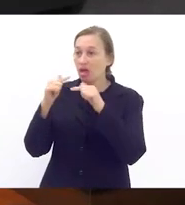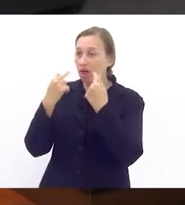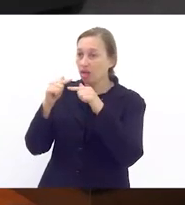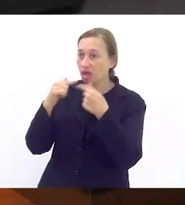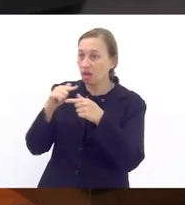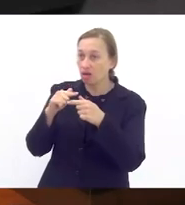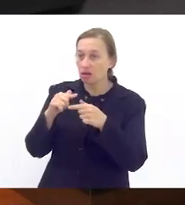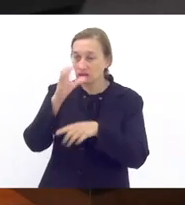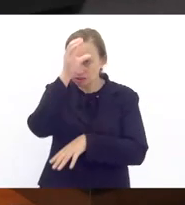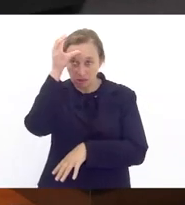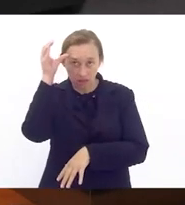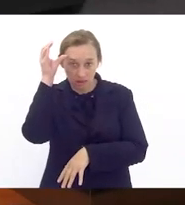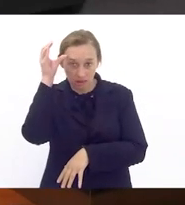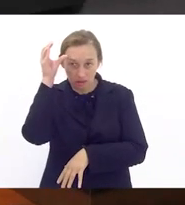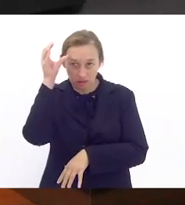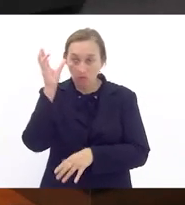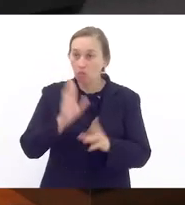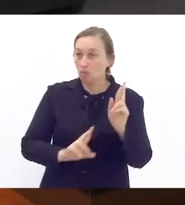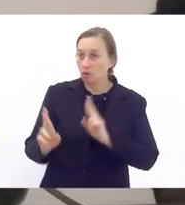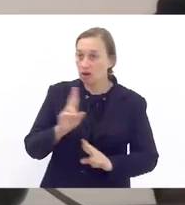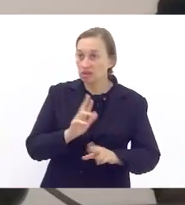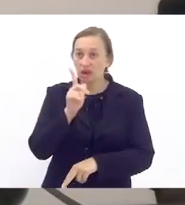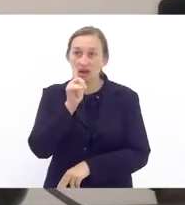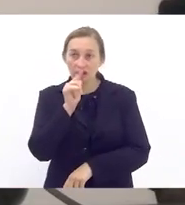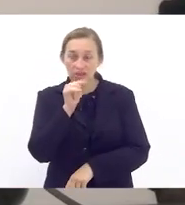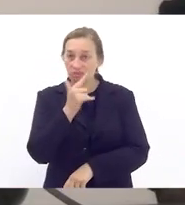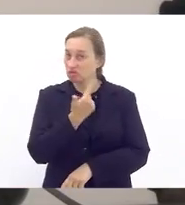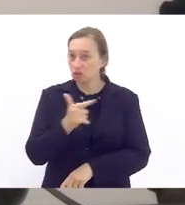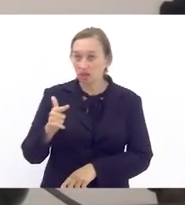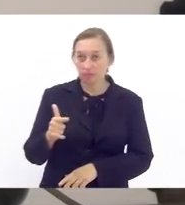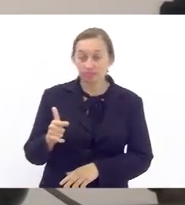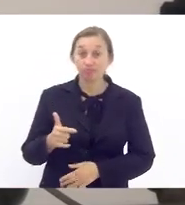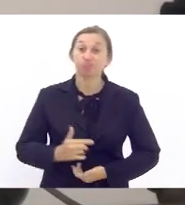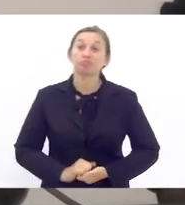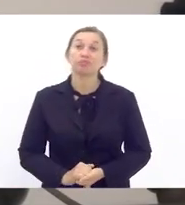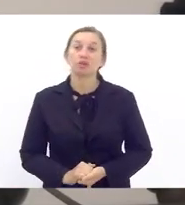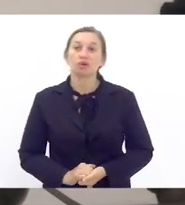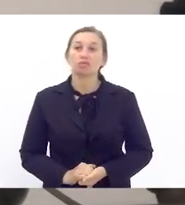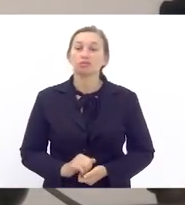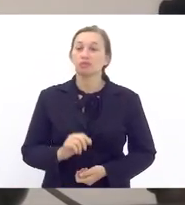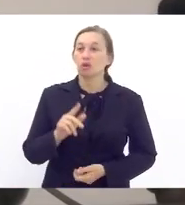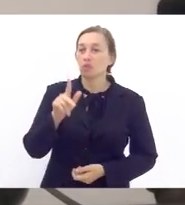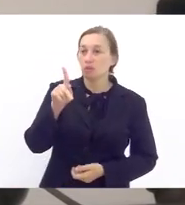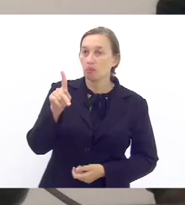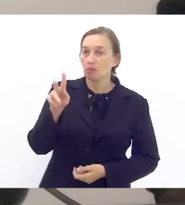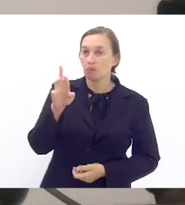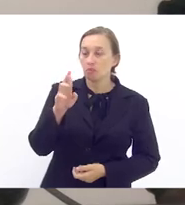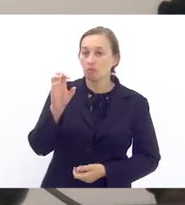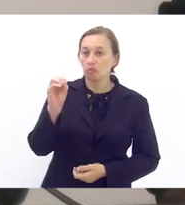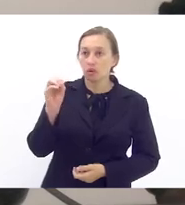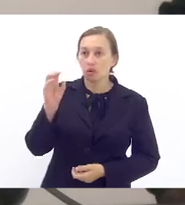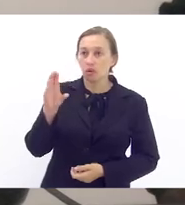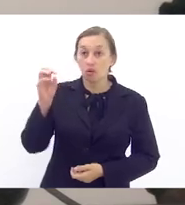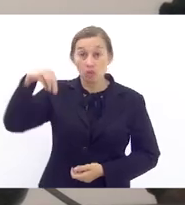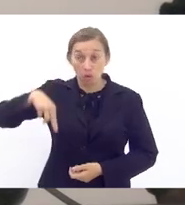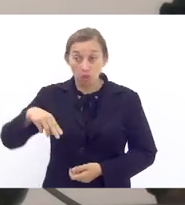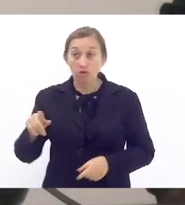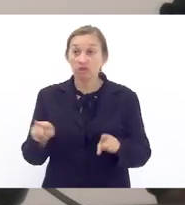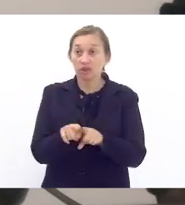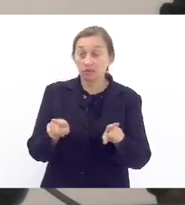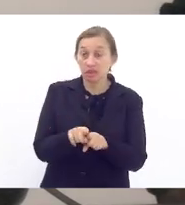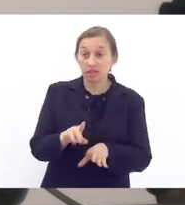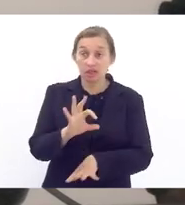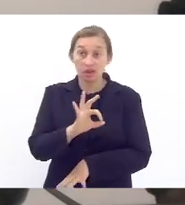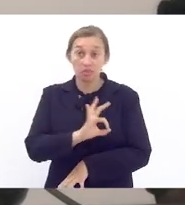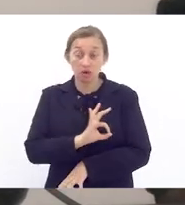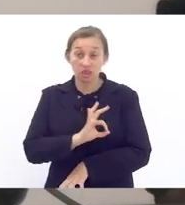de consumidor com relação às águas. Não existe. Nem no PROCON, nem na Polícia Civil. A